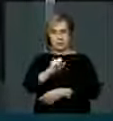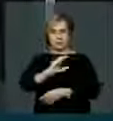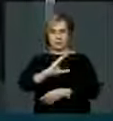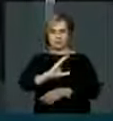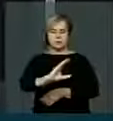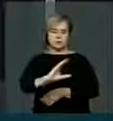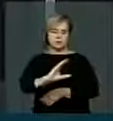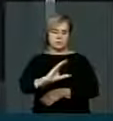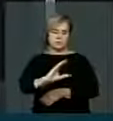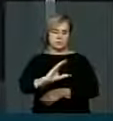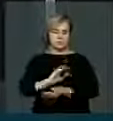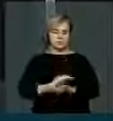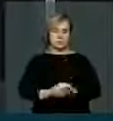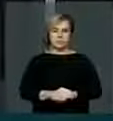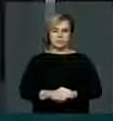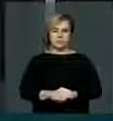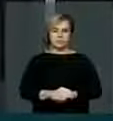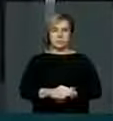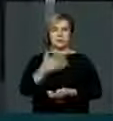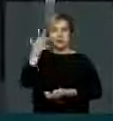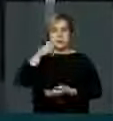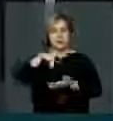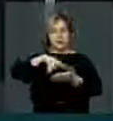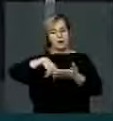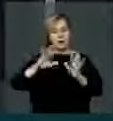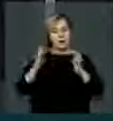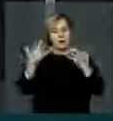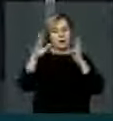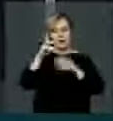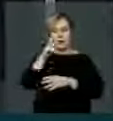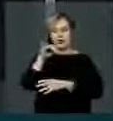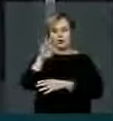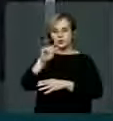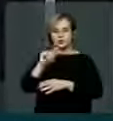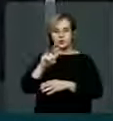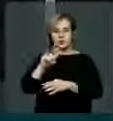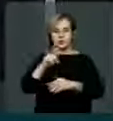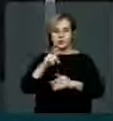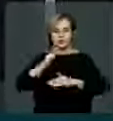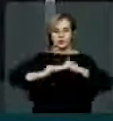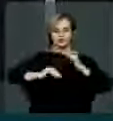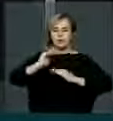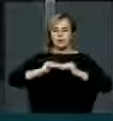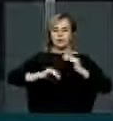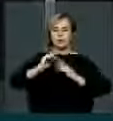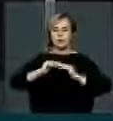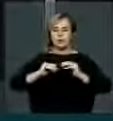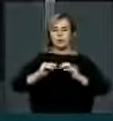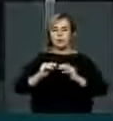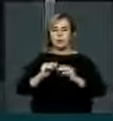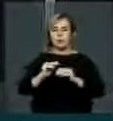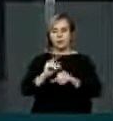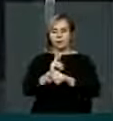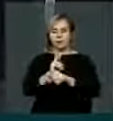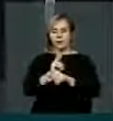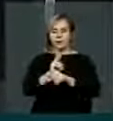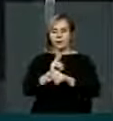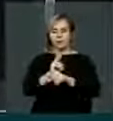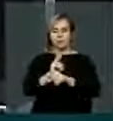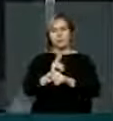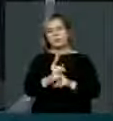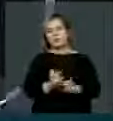que é um pronunciamento em homenagem ao Dia do corretor de seguros que foi comemorado no dia no último dia 12